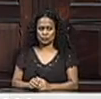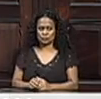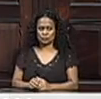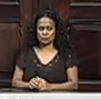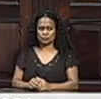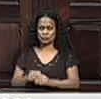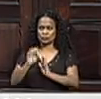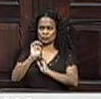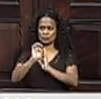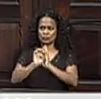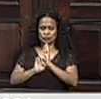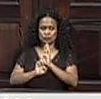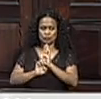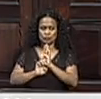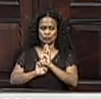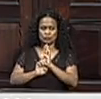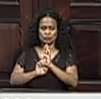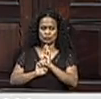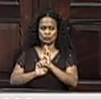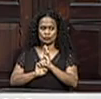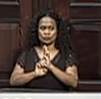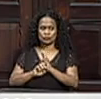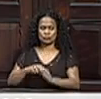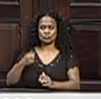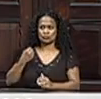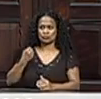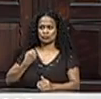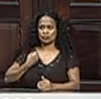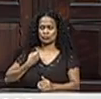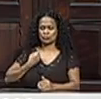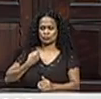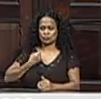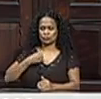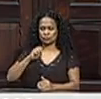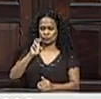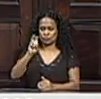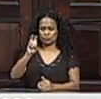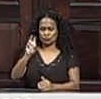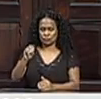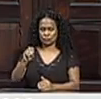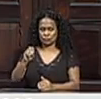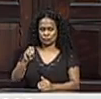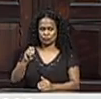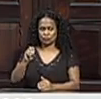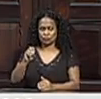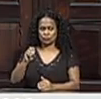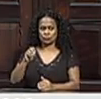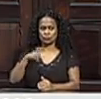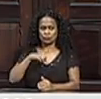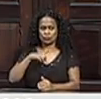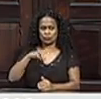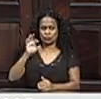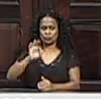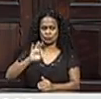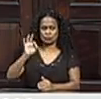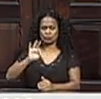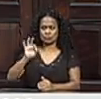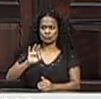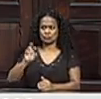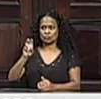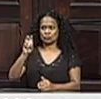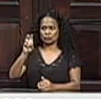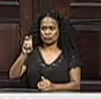a emenda número 50, porque trata do percentual para 5% e